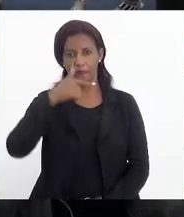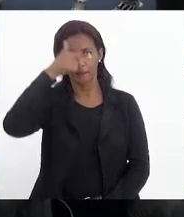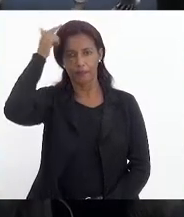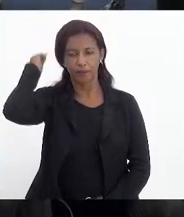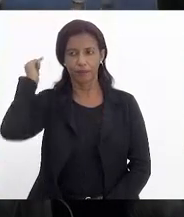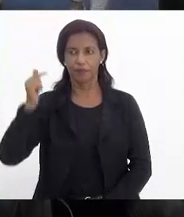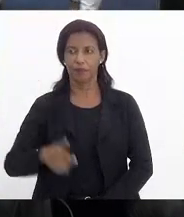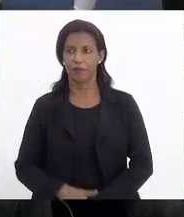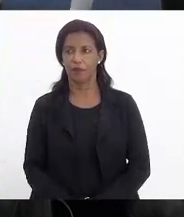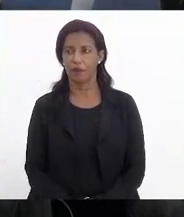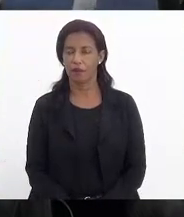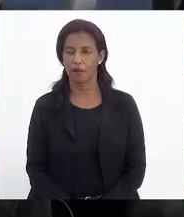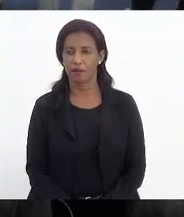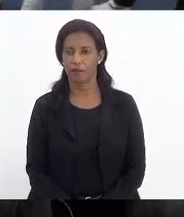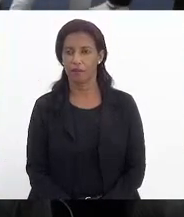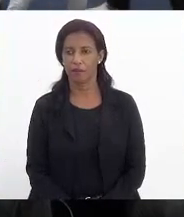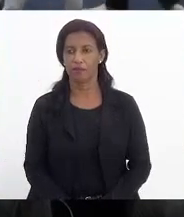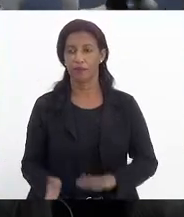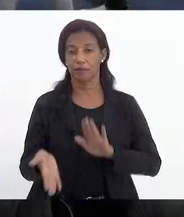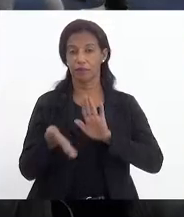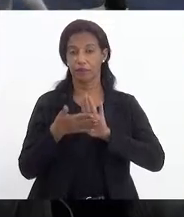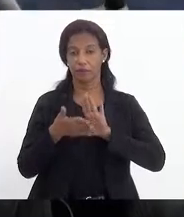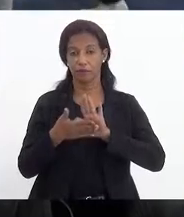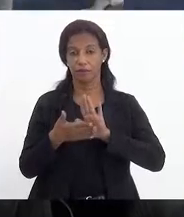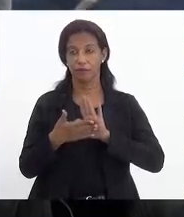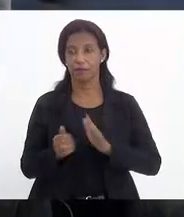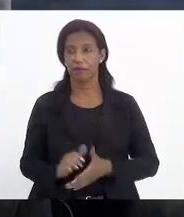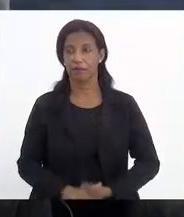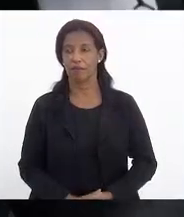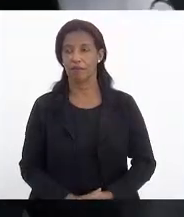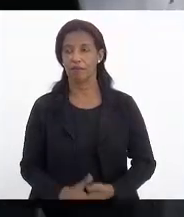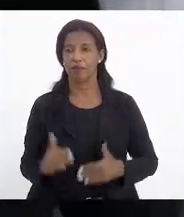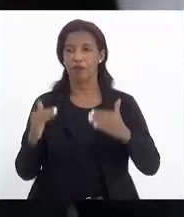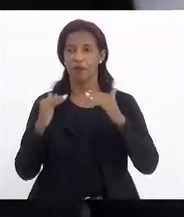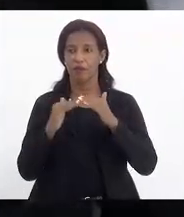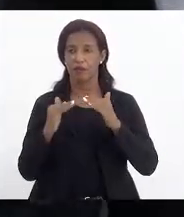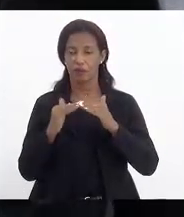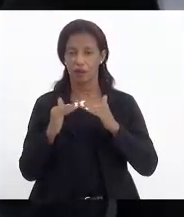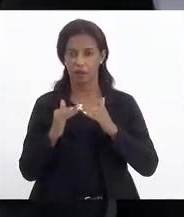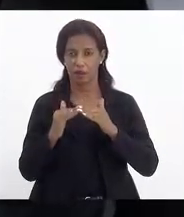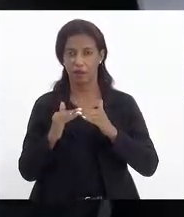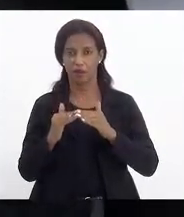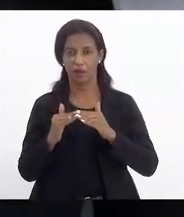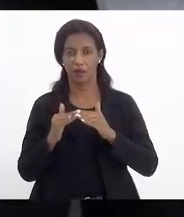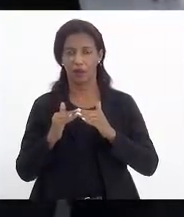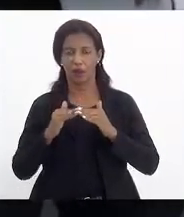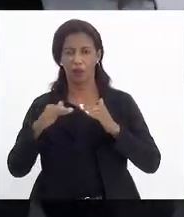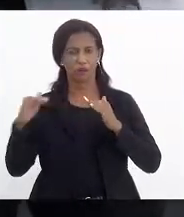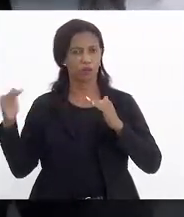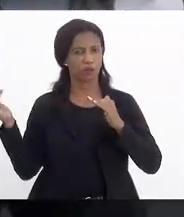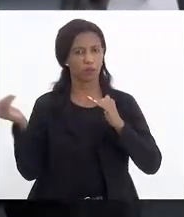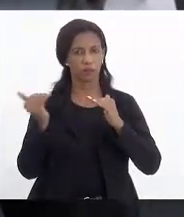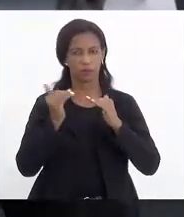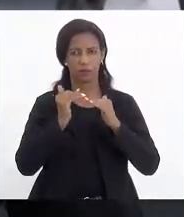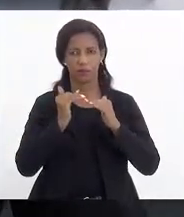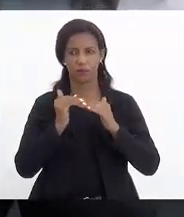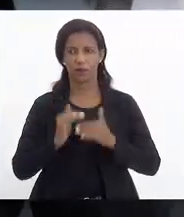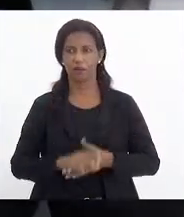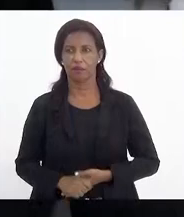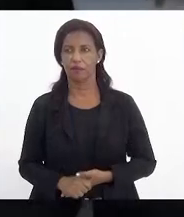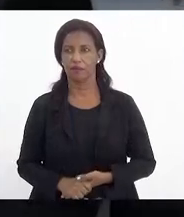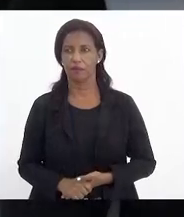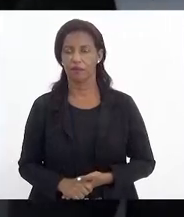Senhor presidente, o parecer é favorável no mérito